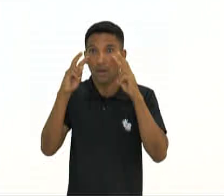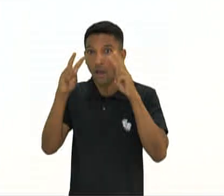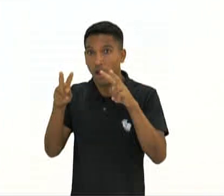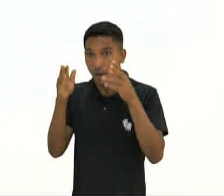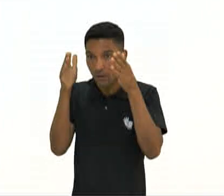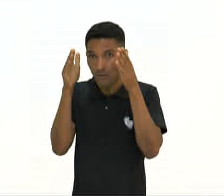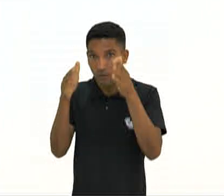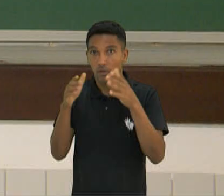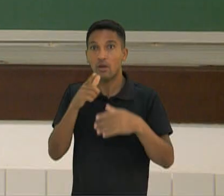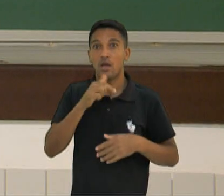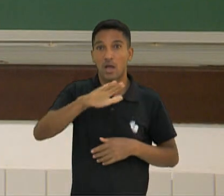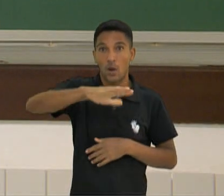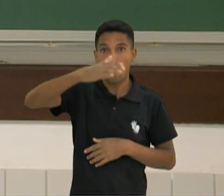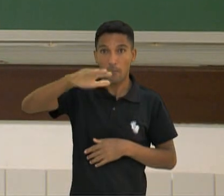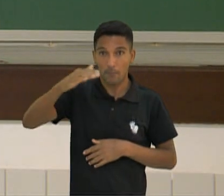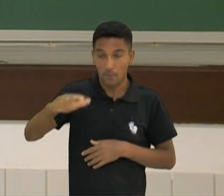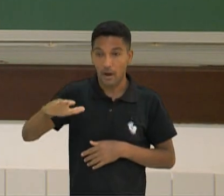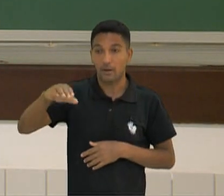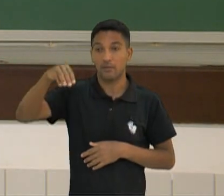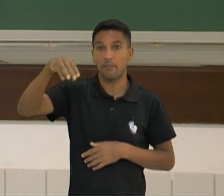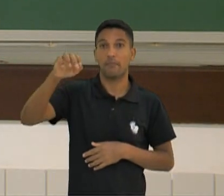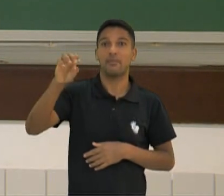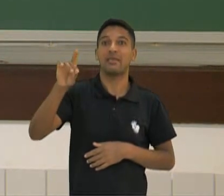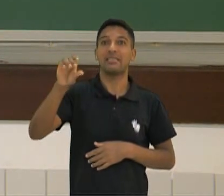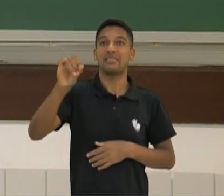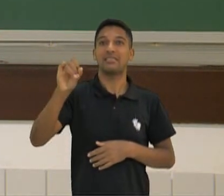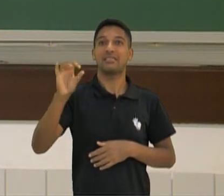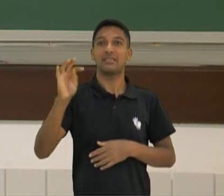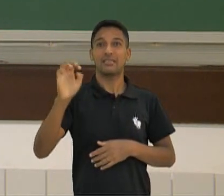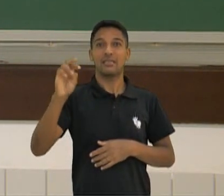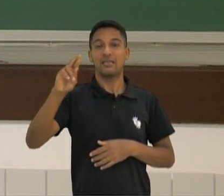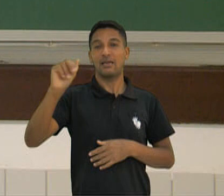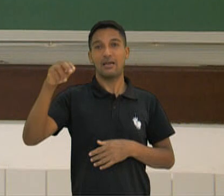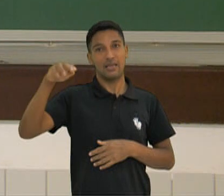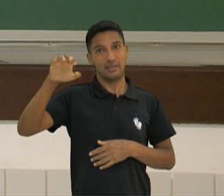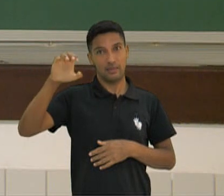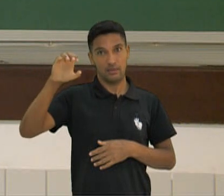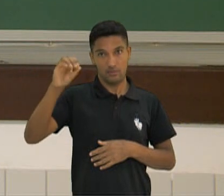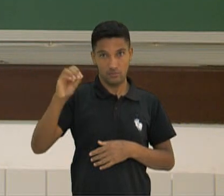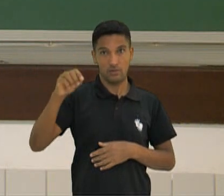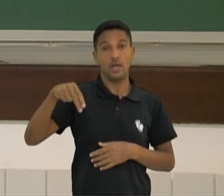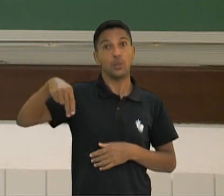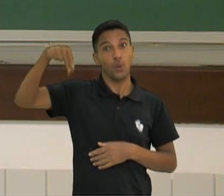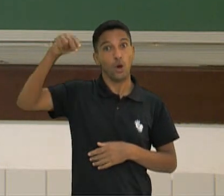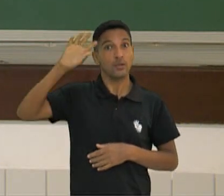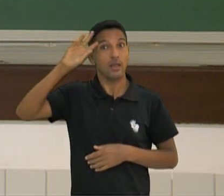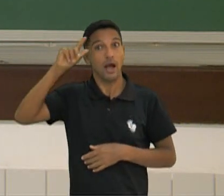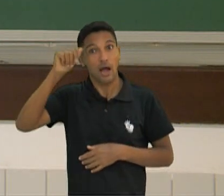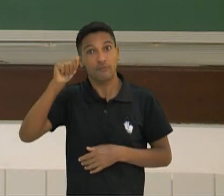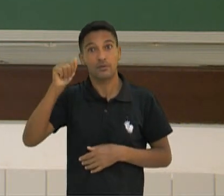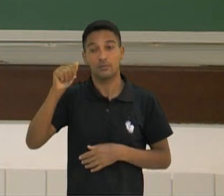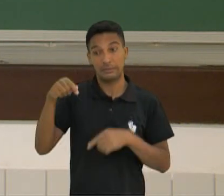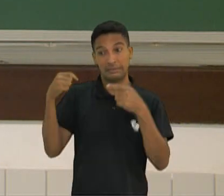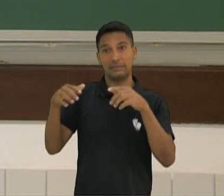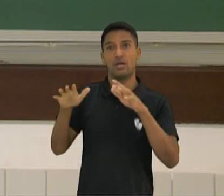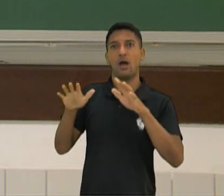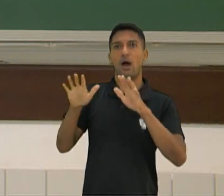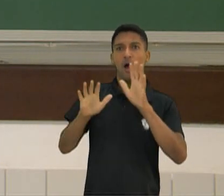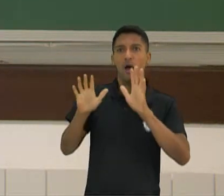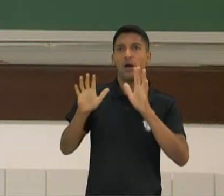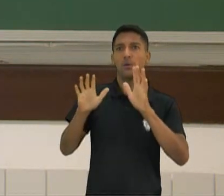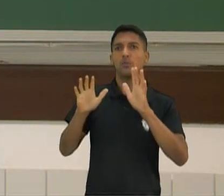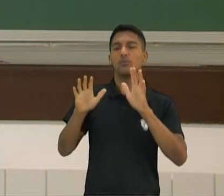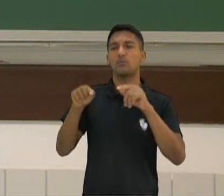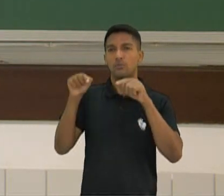falando na África, parte norte, onde não só o continente africano, mas o continente europeu e parte do continente asiático,